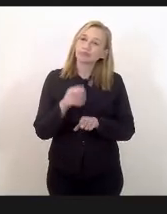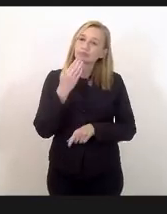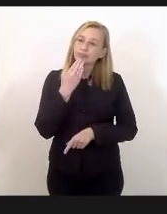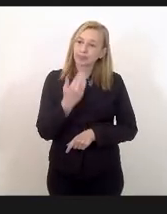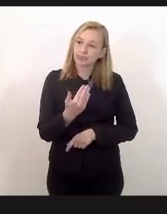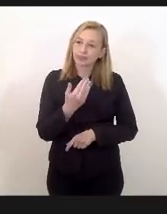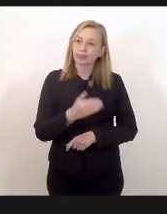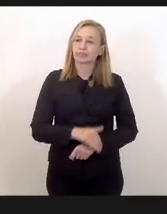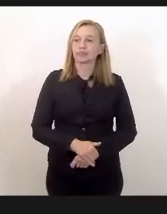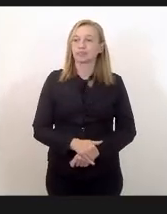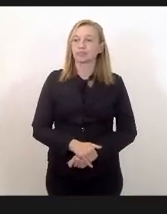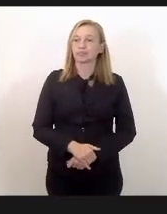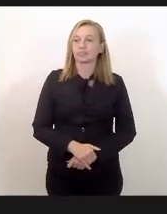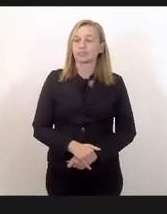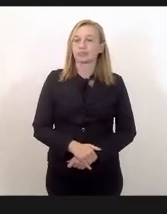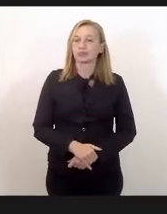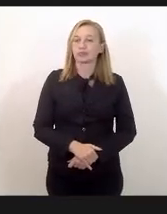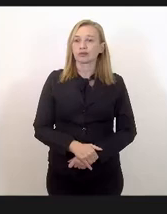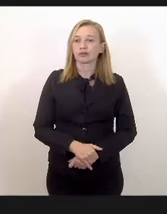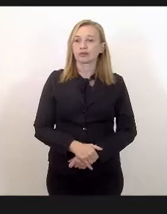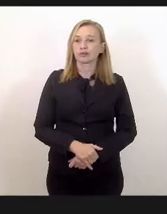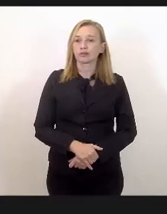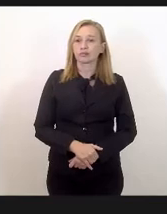pedido para que possamos